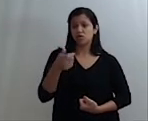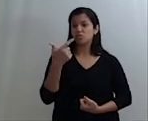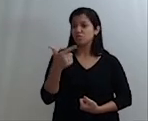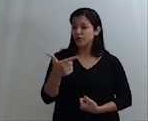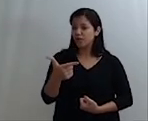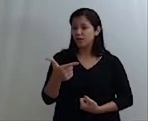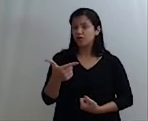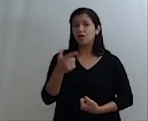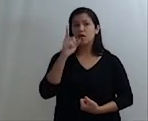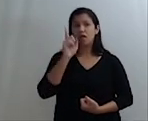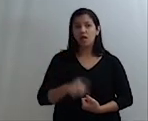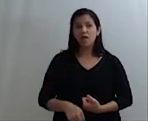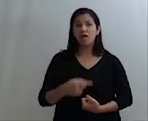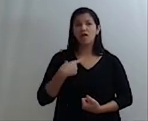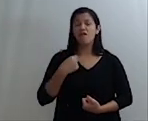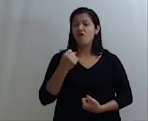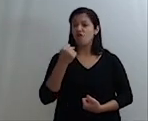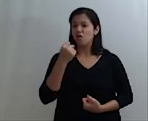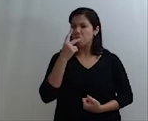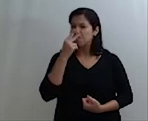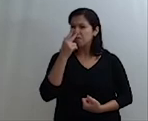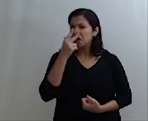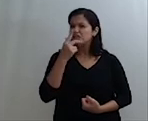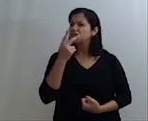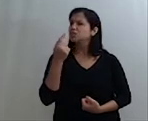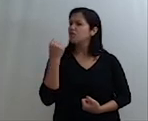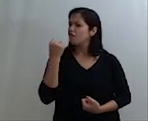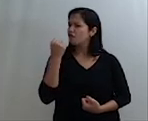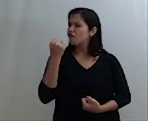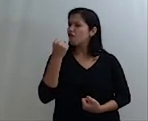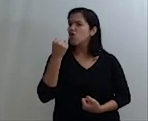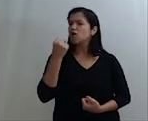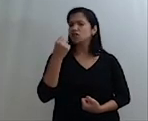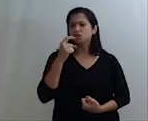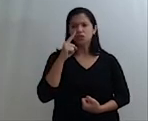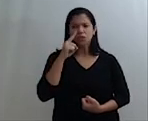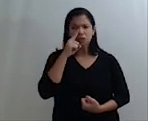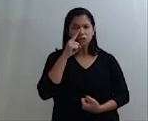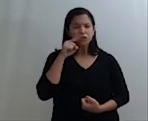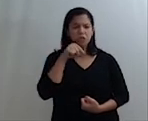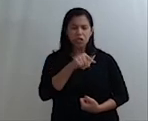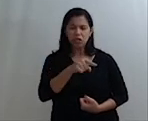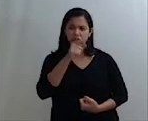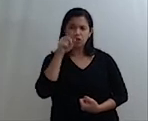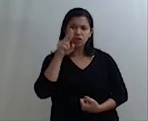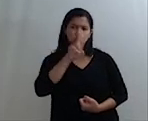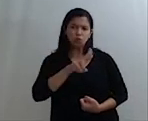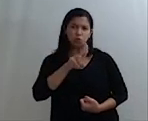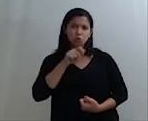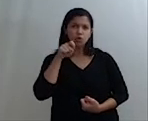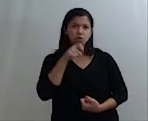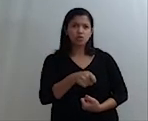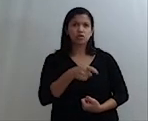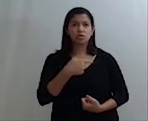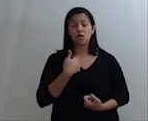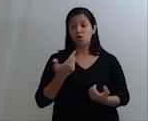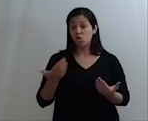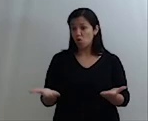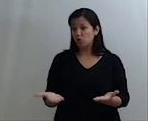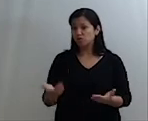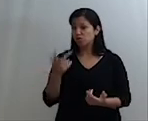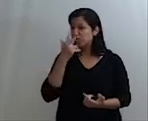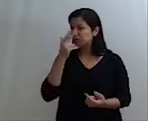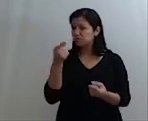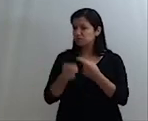fortes indícios de autoria do homicídio no tempo da decretação entendeu-se legal hoje não está mais